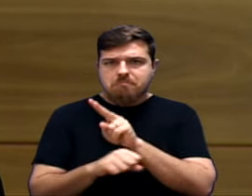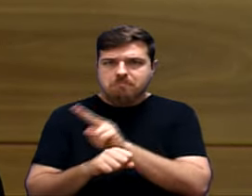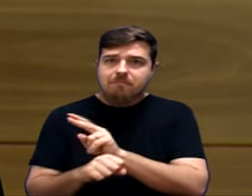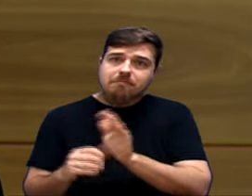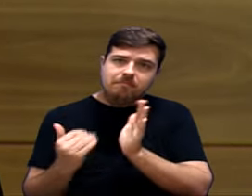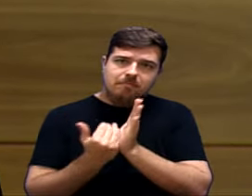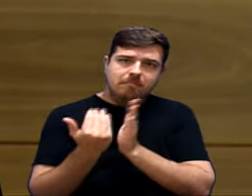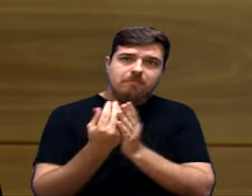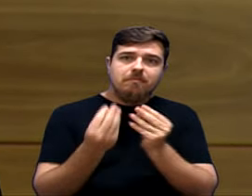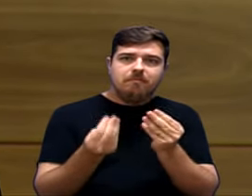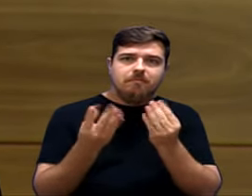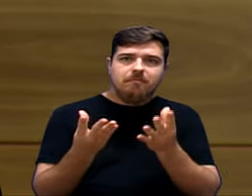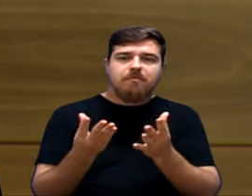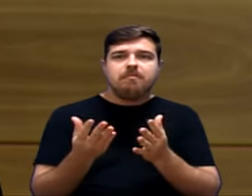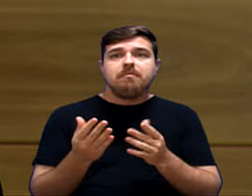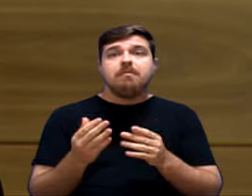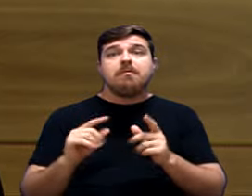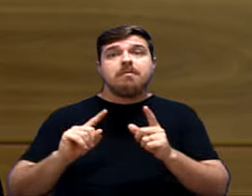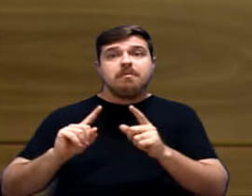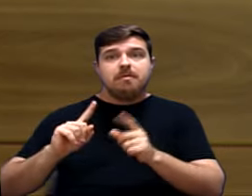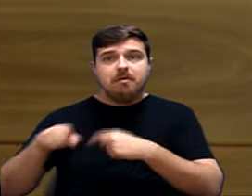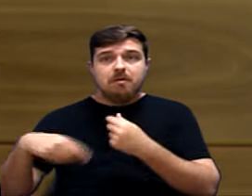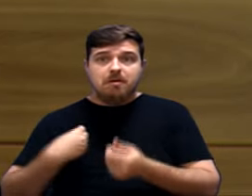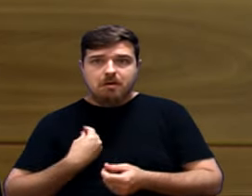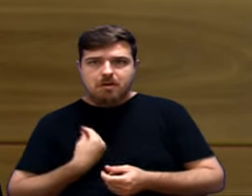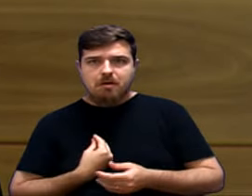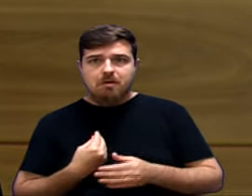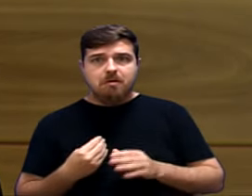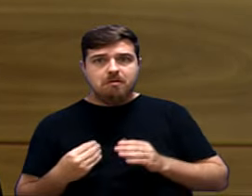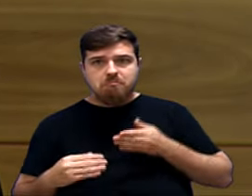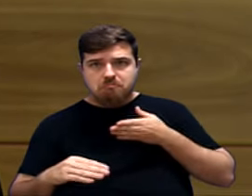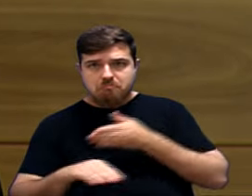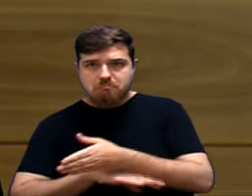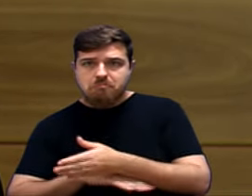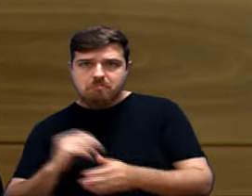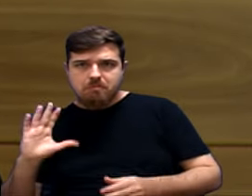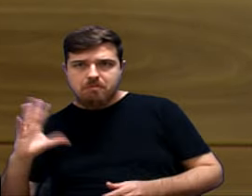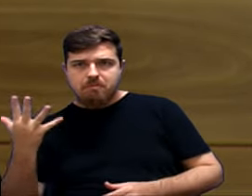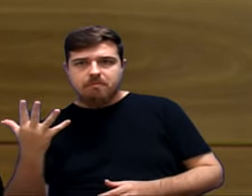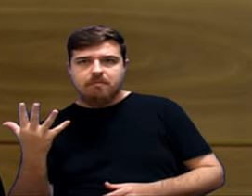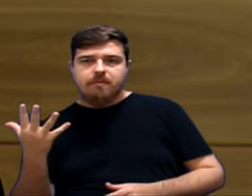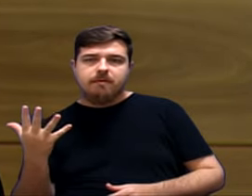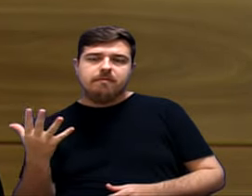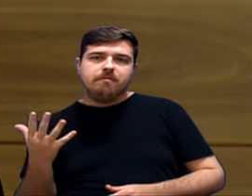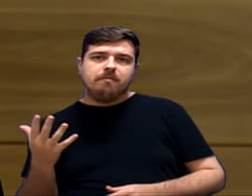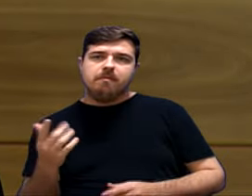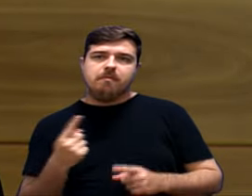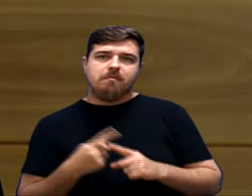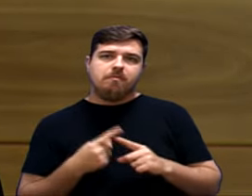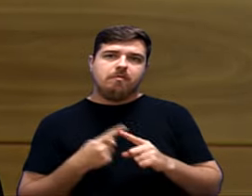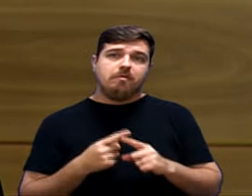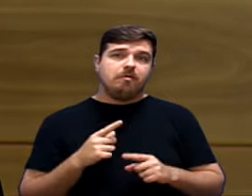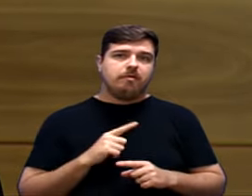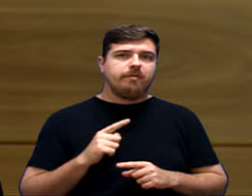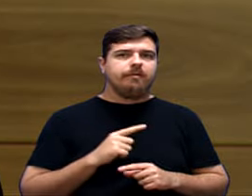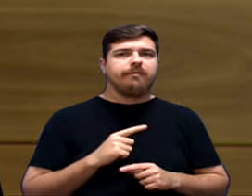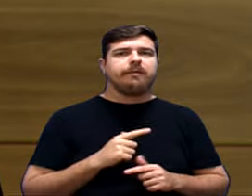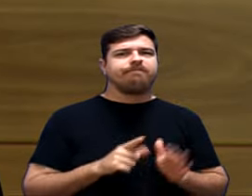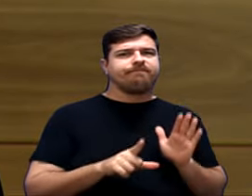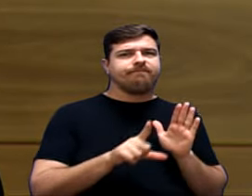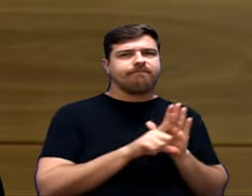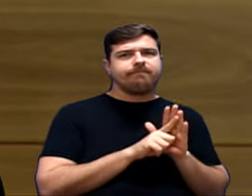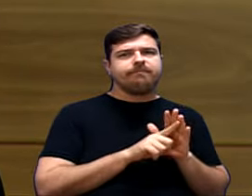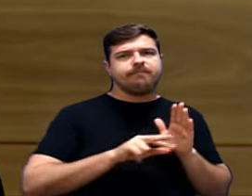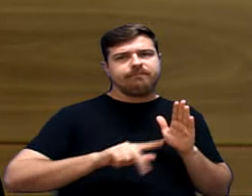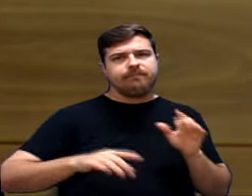fiscalização para que após a ocupação Porque existe um existe uma uma é um pouco burocrático porque a